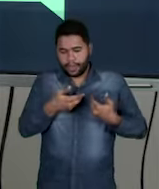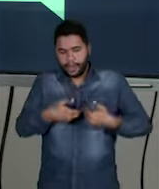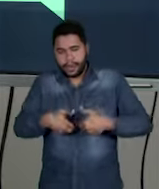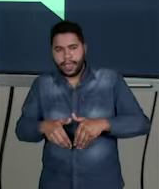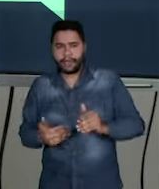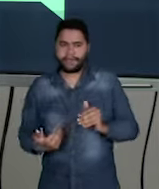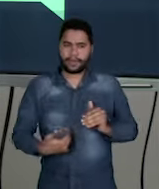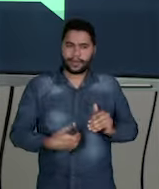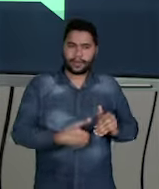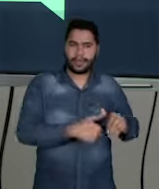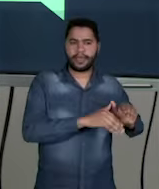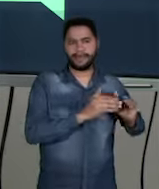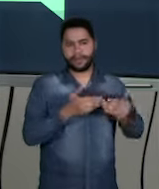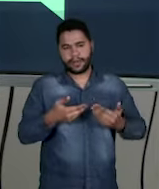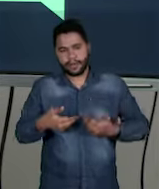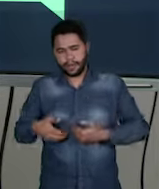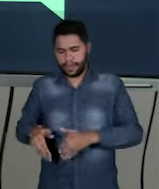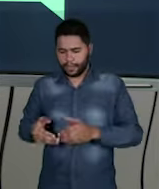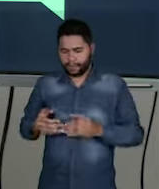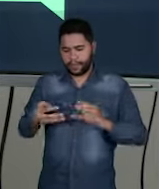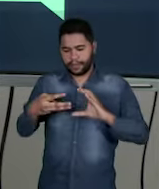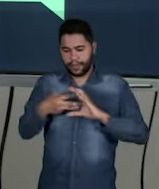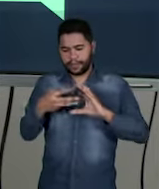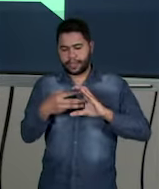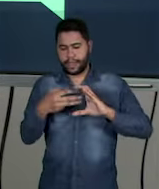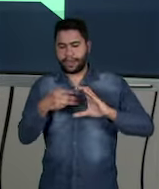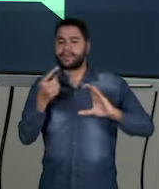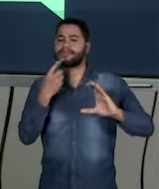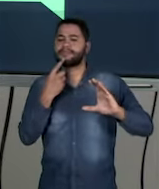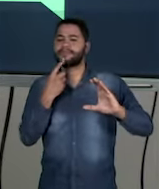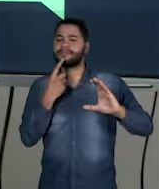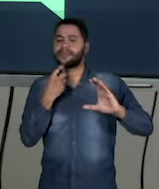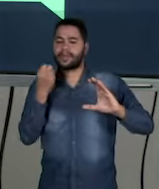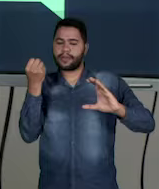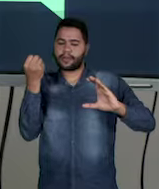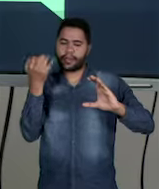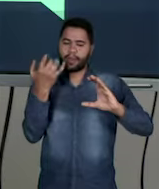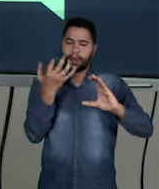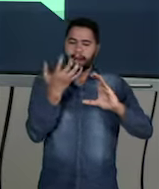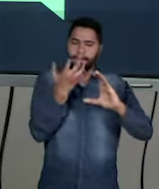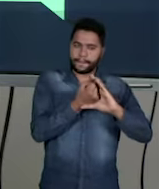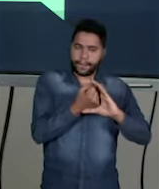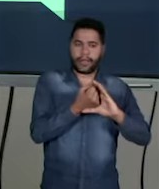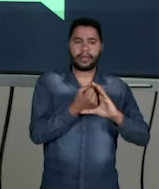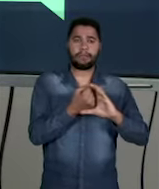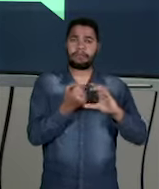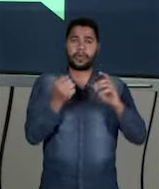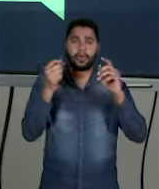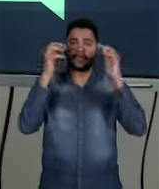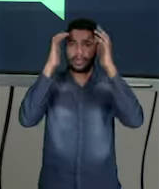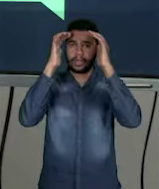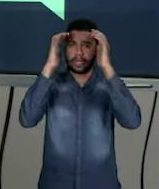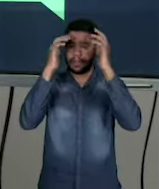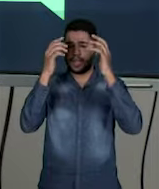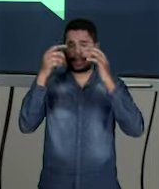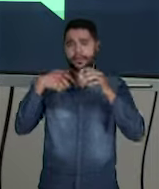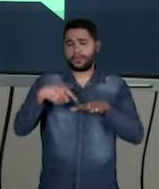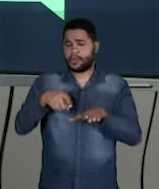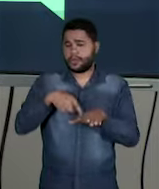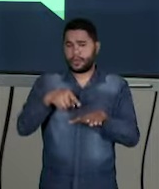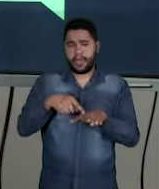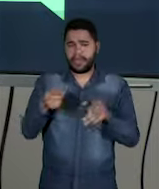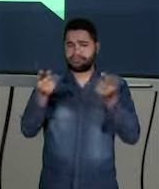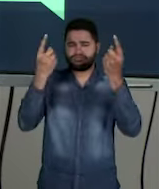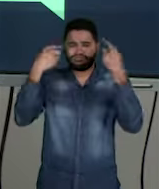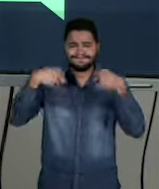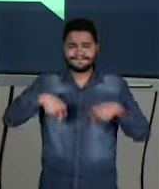e também o oxigênio para as células do corpo, seja aqui na cabeça, seja lá na ponta do pé, mas também é ele